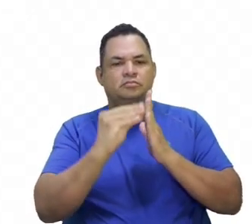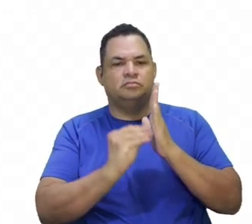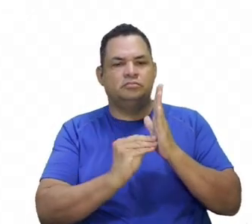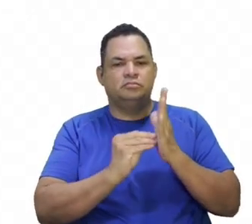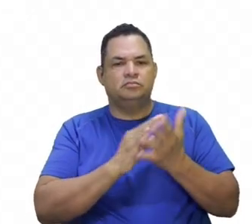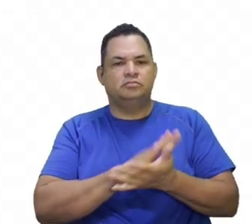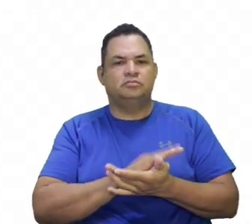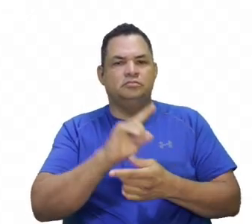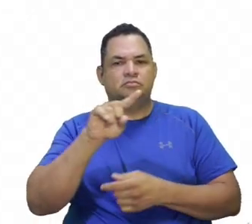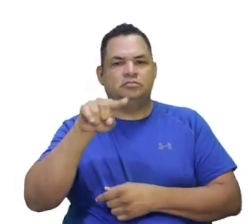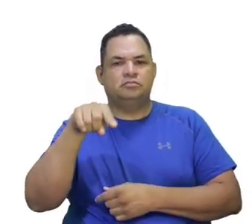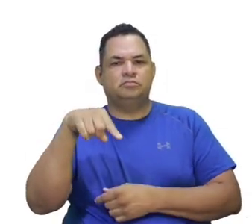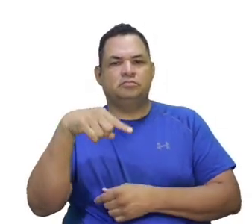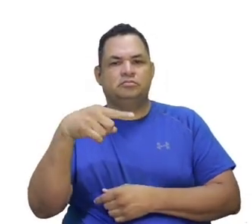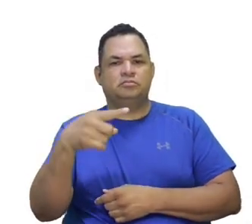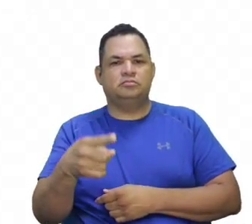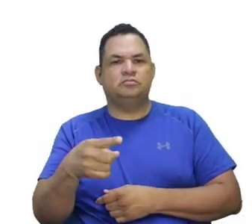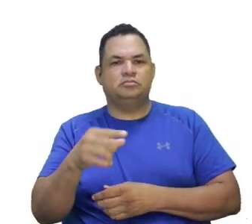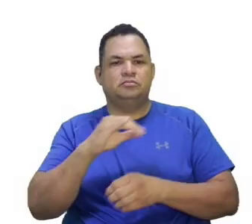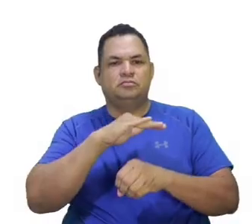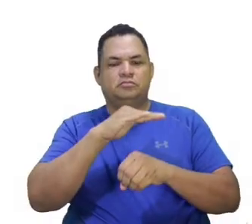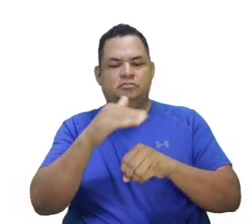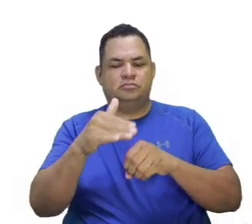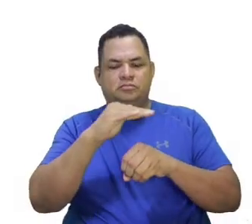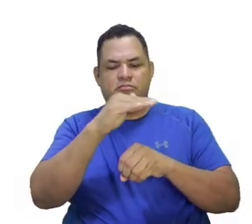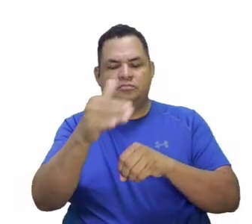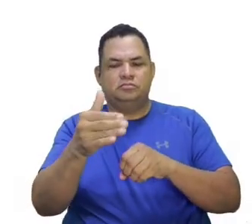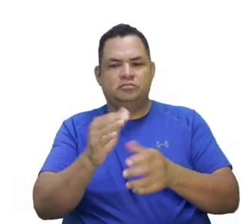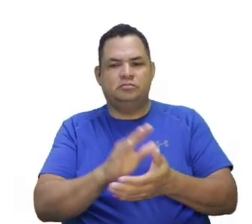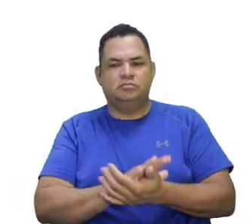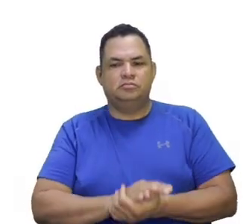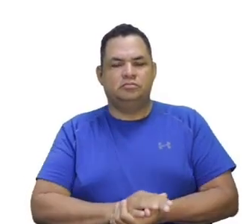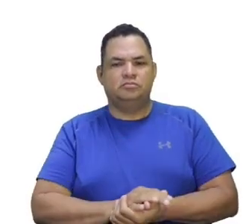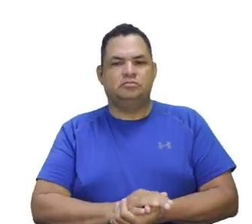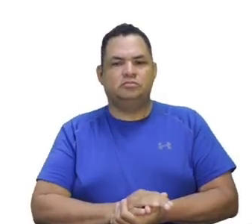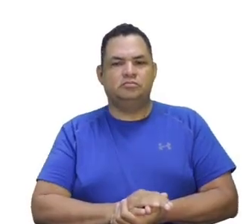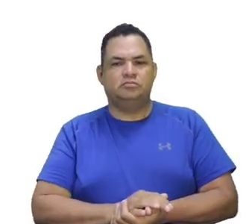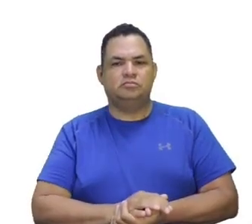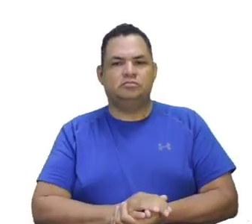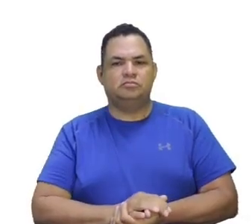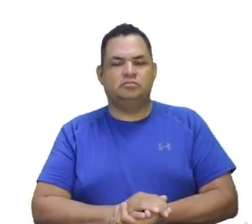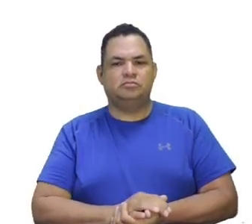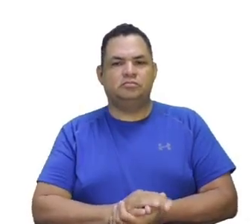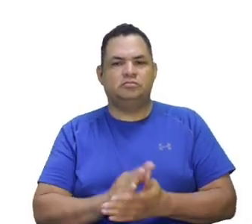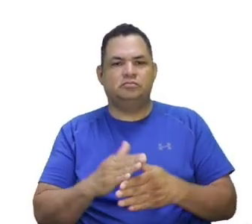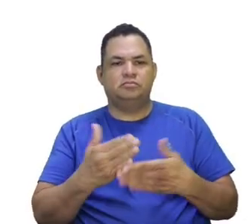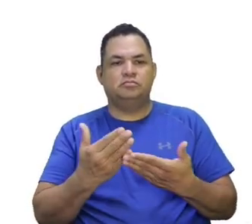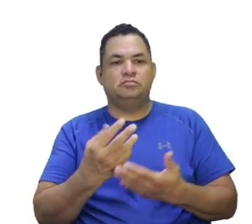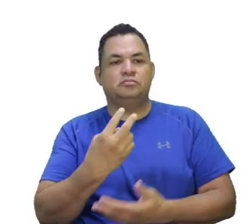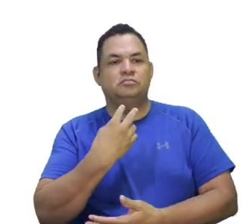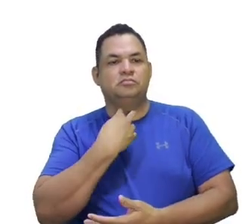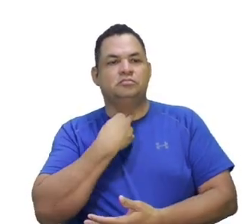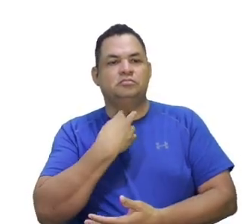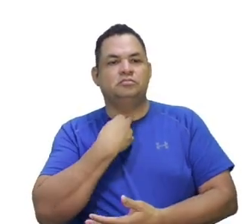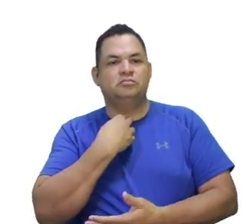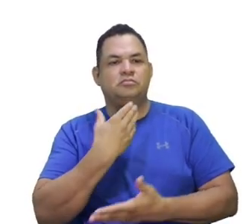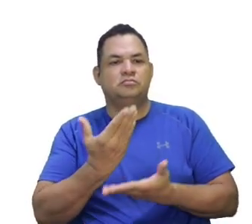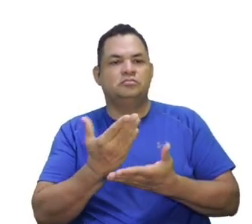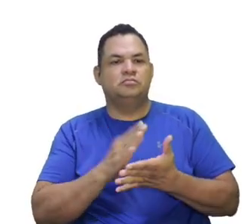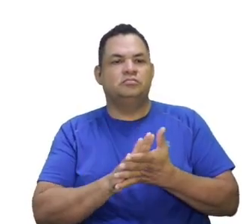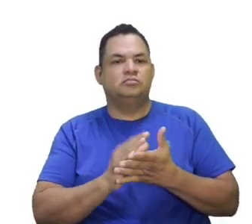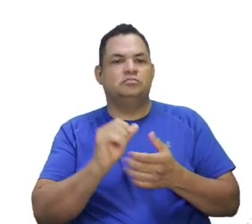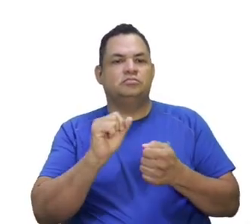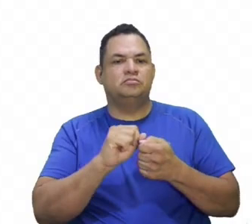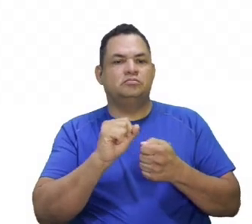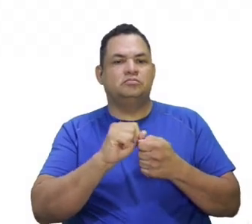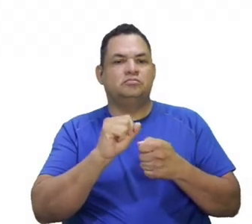conteúdo após a distribuição eletrônica lá dos nossos átomos. Então, eu não posso simplesmente